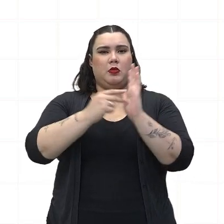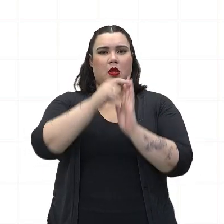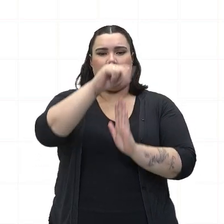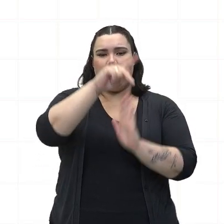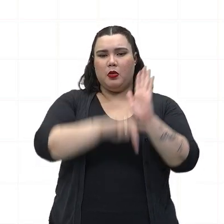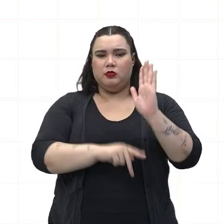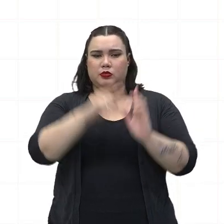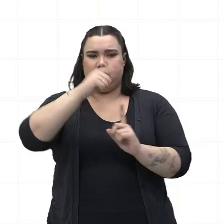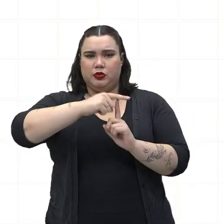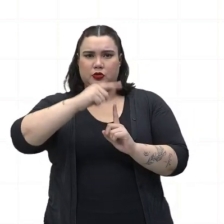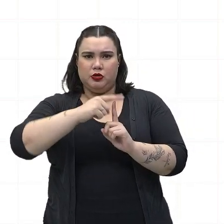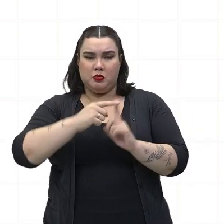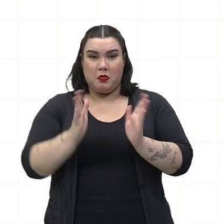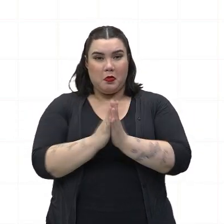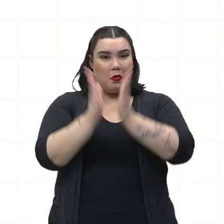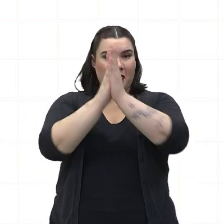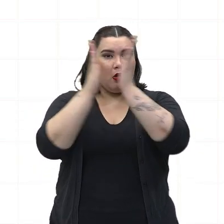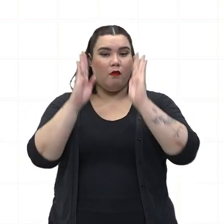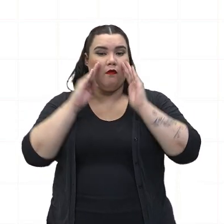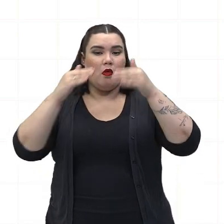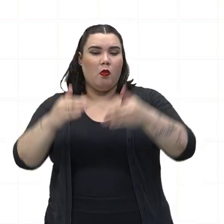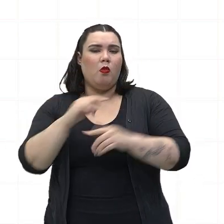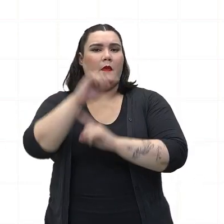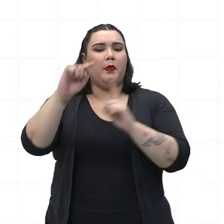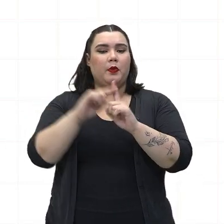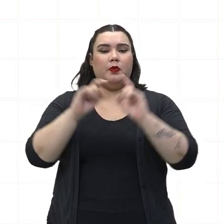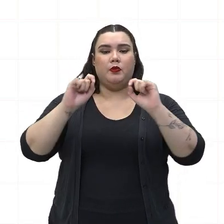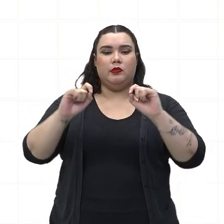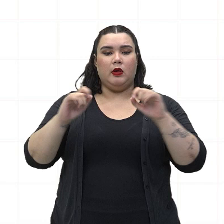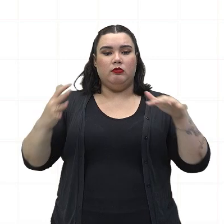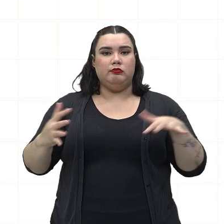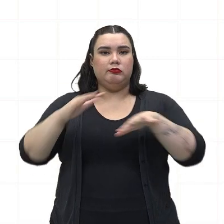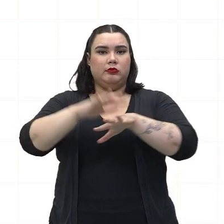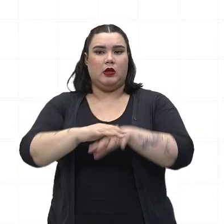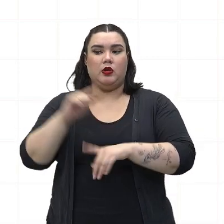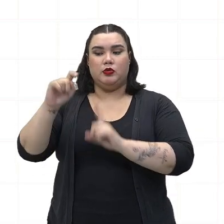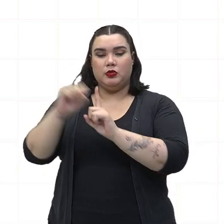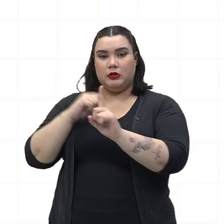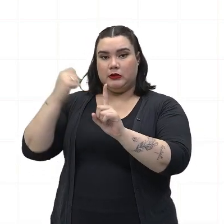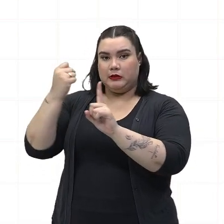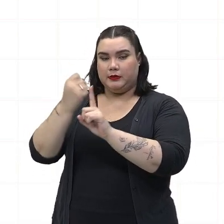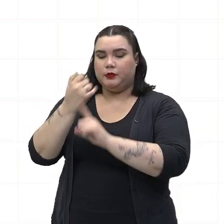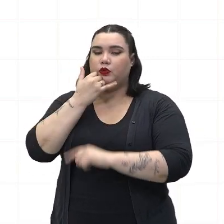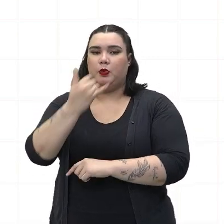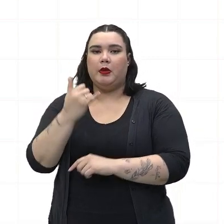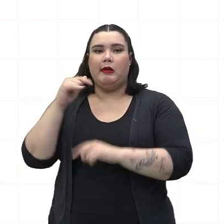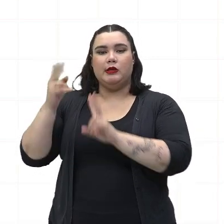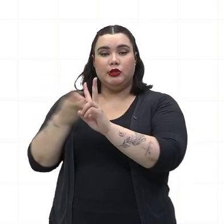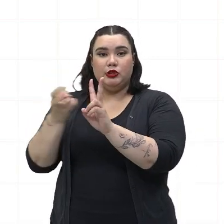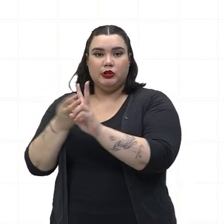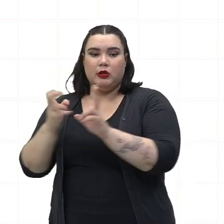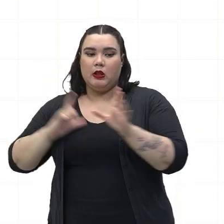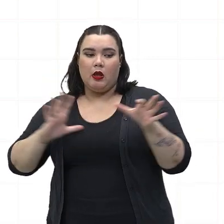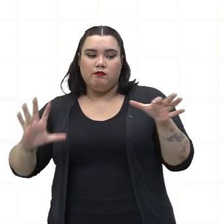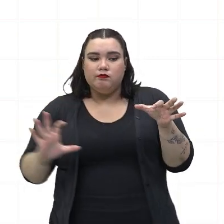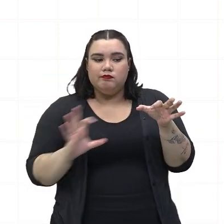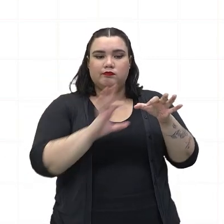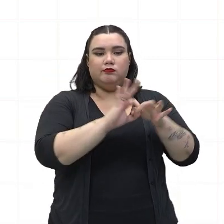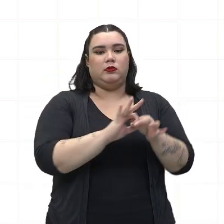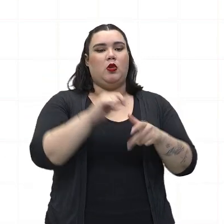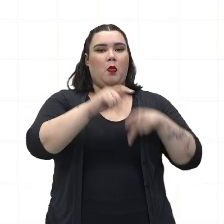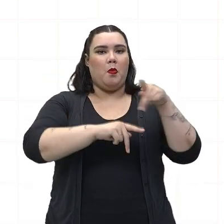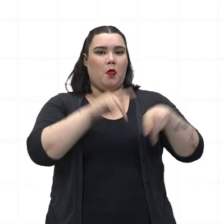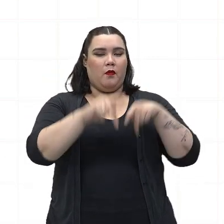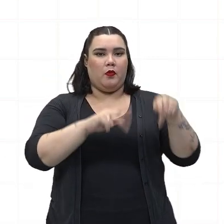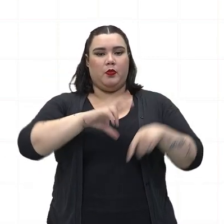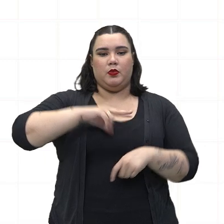civilizatório Pombalino, visava a integração dos indígenas à sociedade colonial portuguesa, alterando as relações entre colonizadores